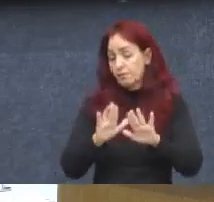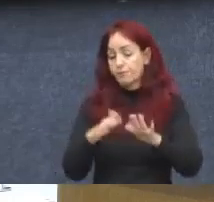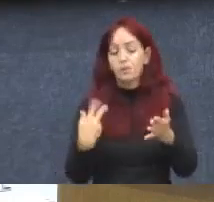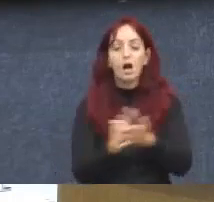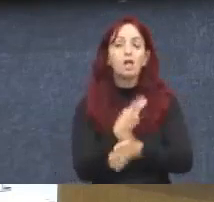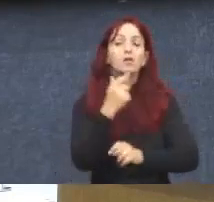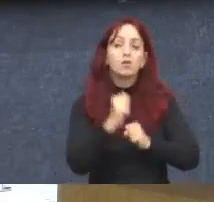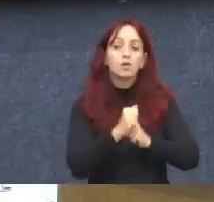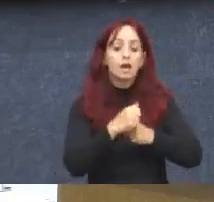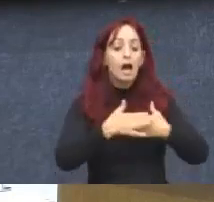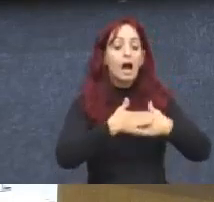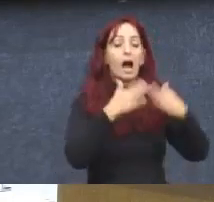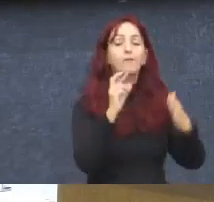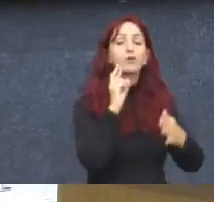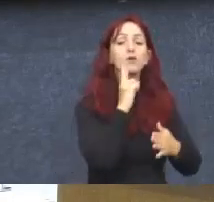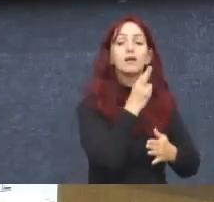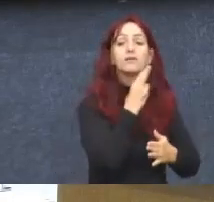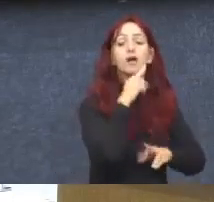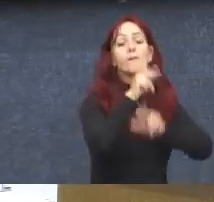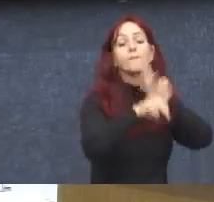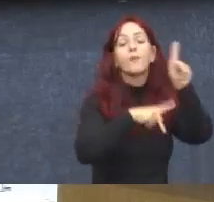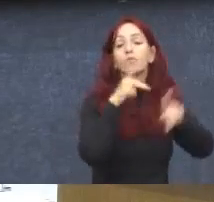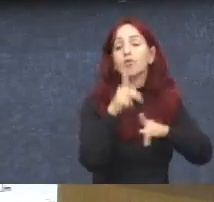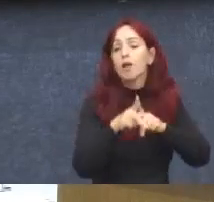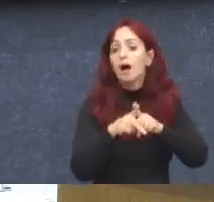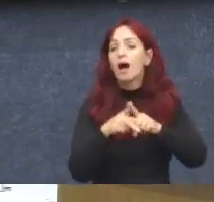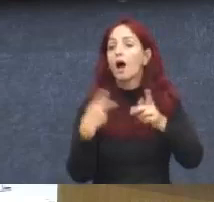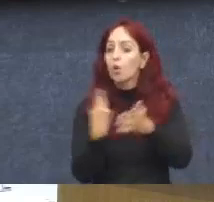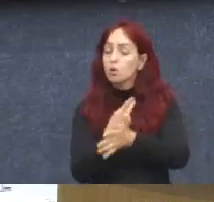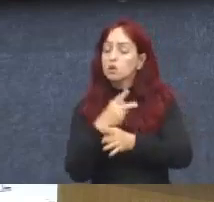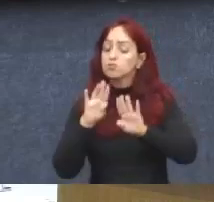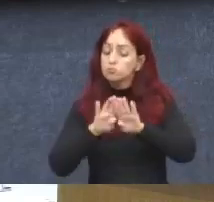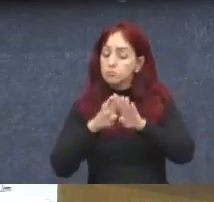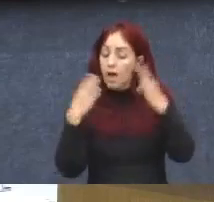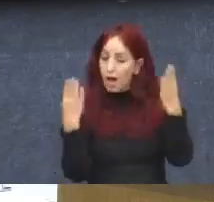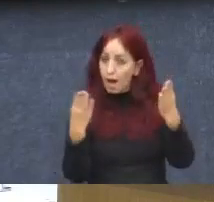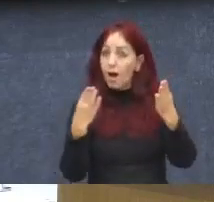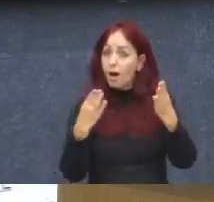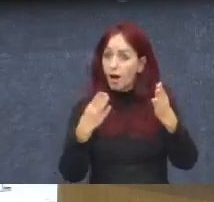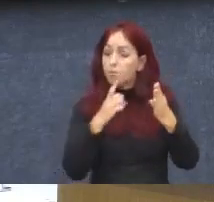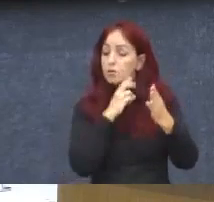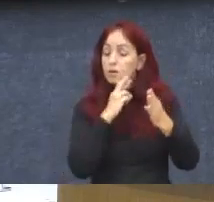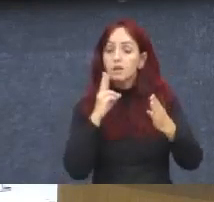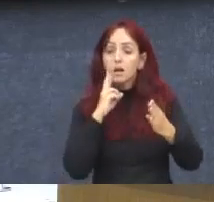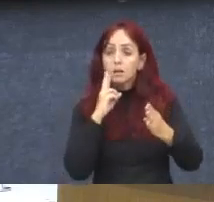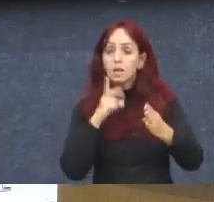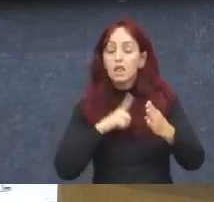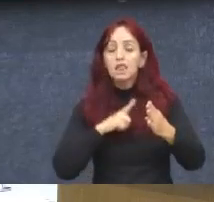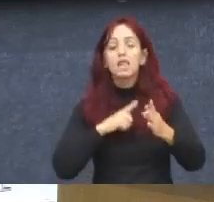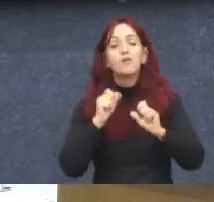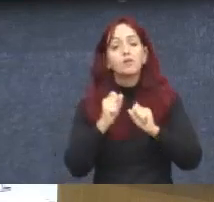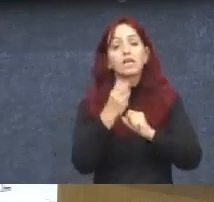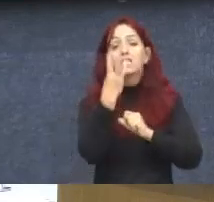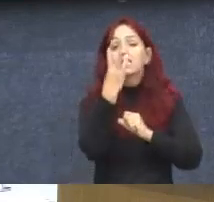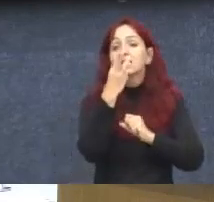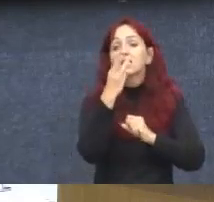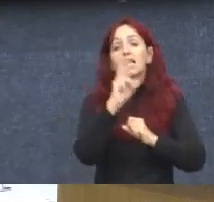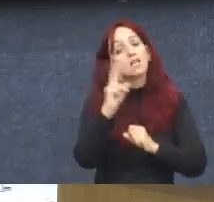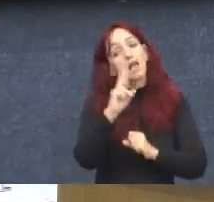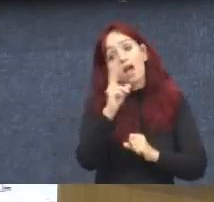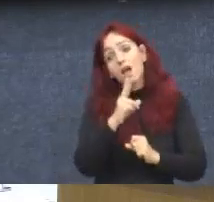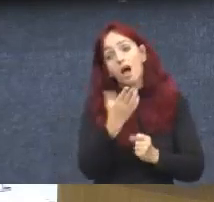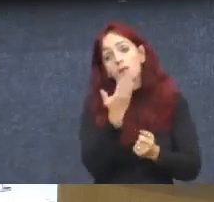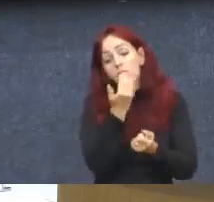do restaurante popular, onde milhares de refeições foram servidas por apenas R$ 3,00 e pela